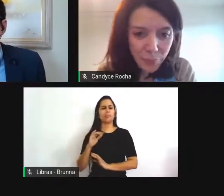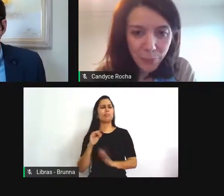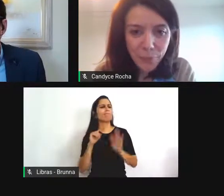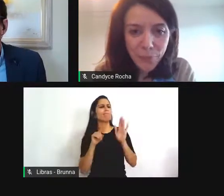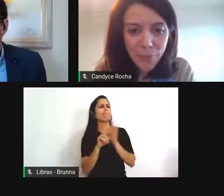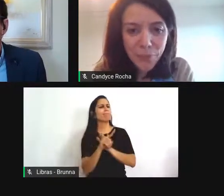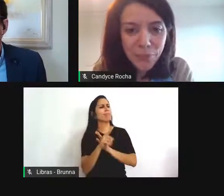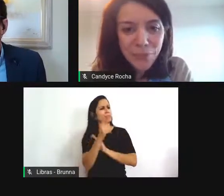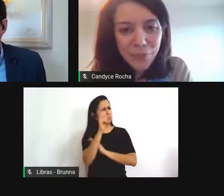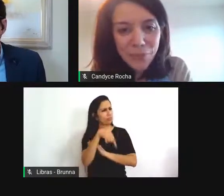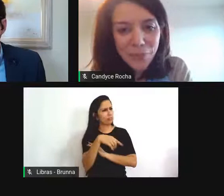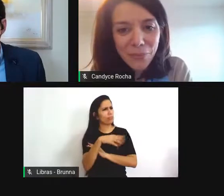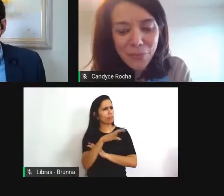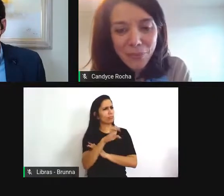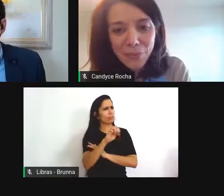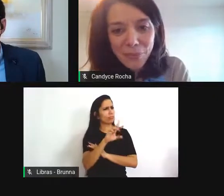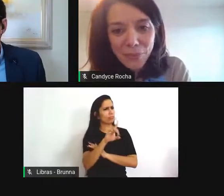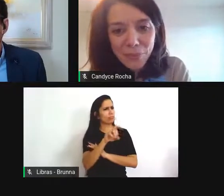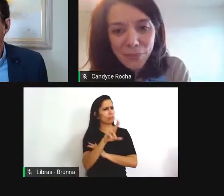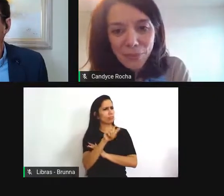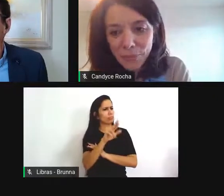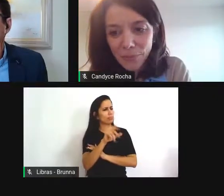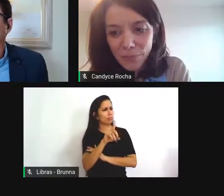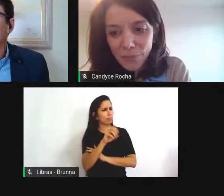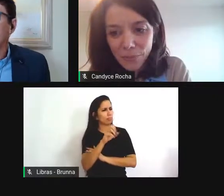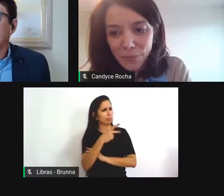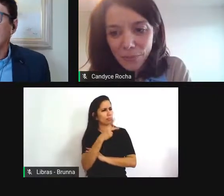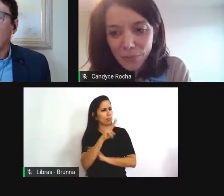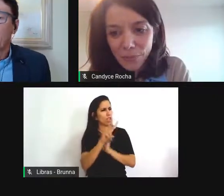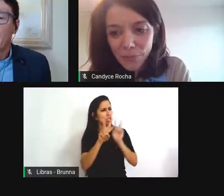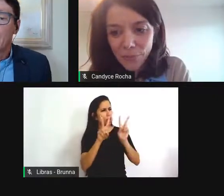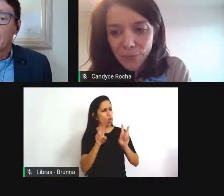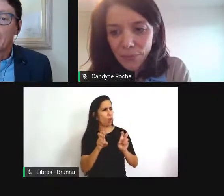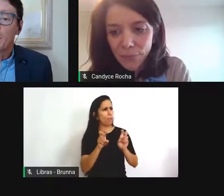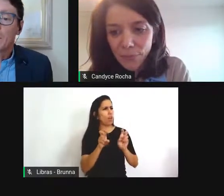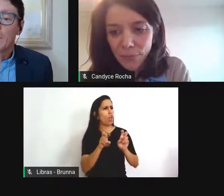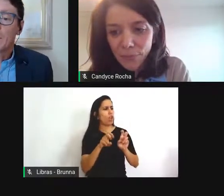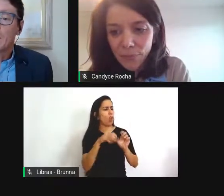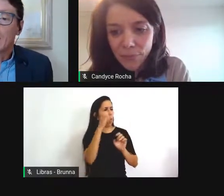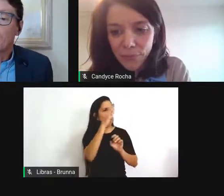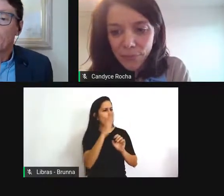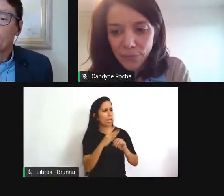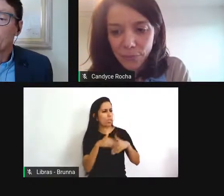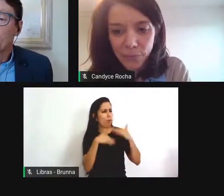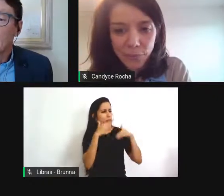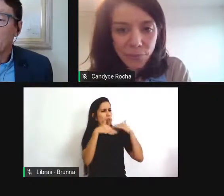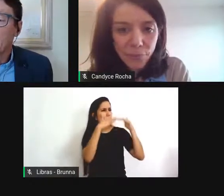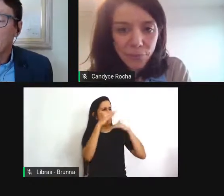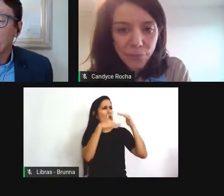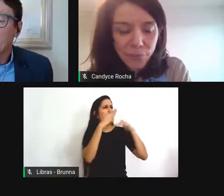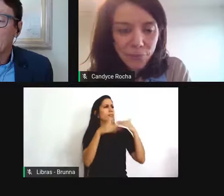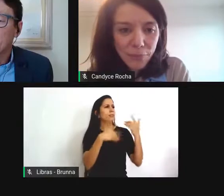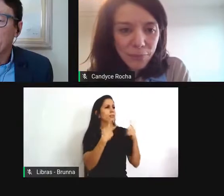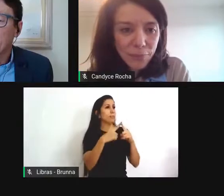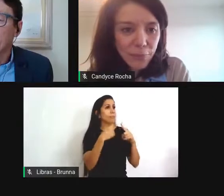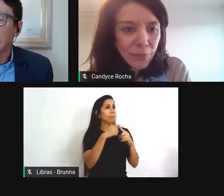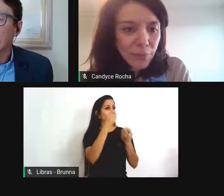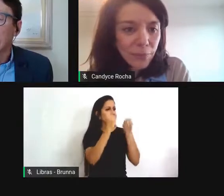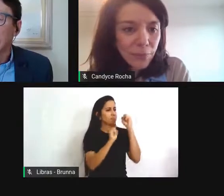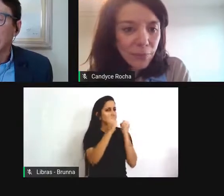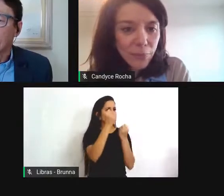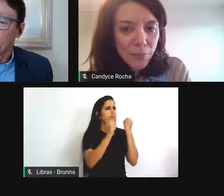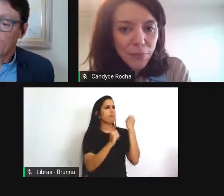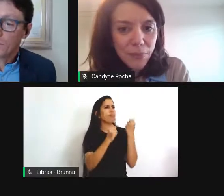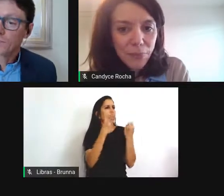você menciona o avanço do Brasil em relação à inteligência artificial. Poderia mencionar alguns dos parlamentos que se